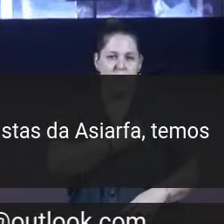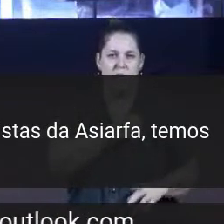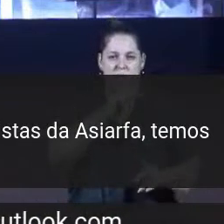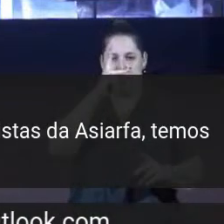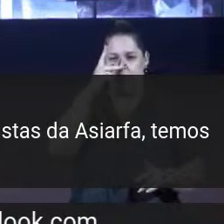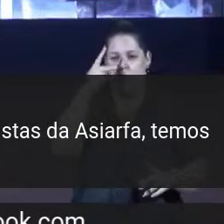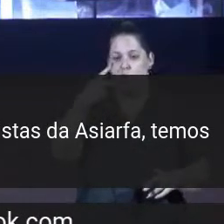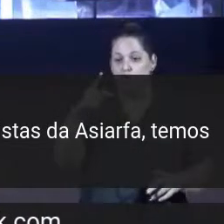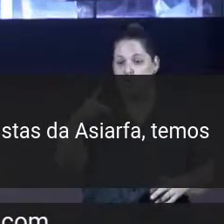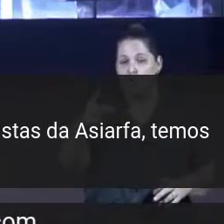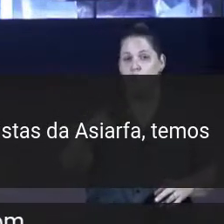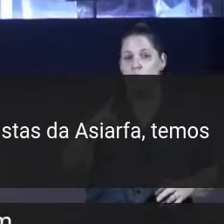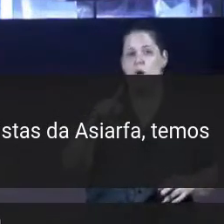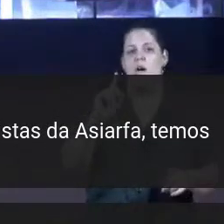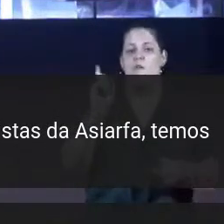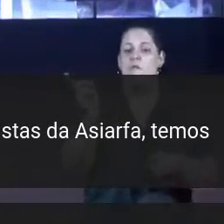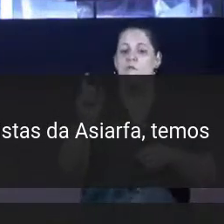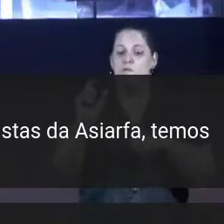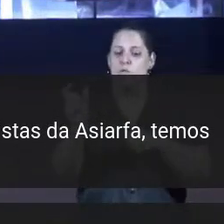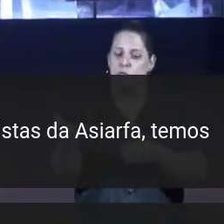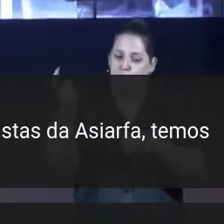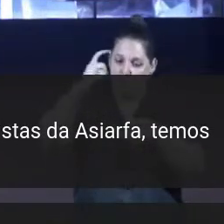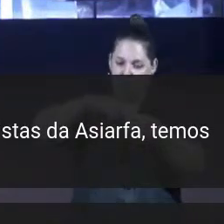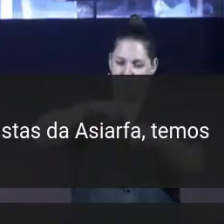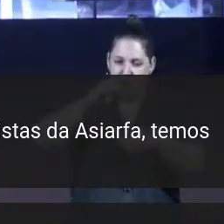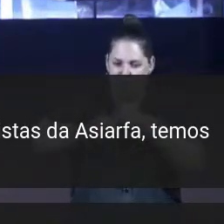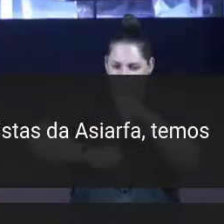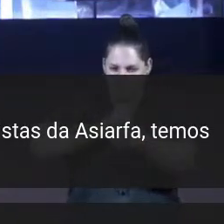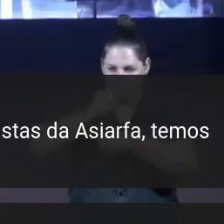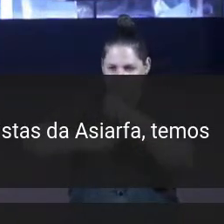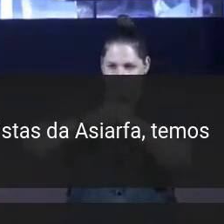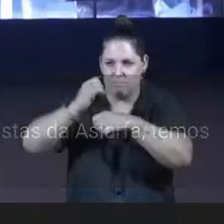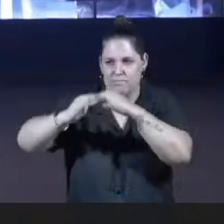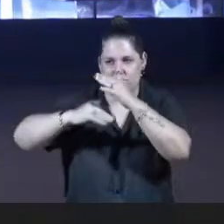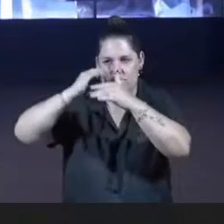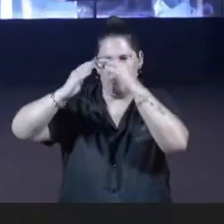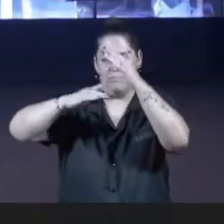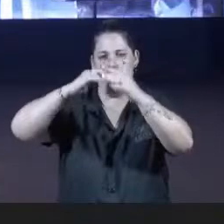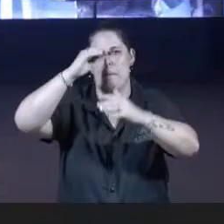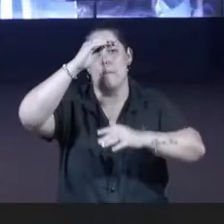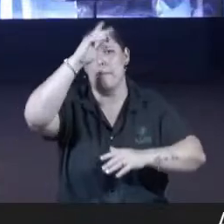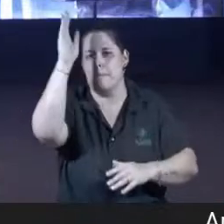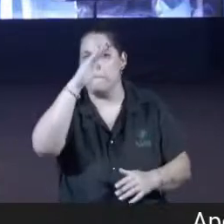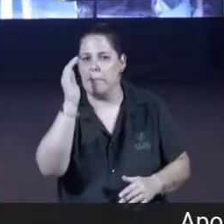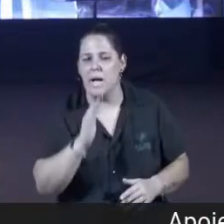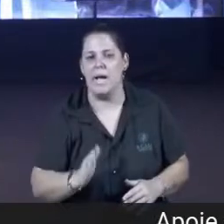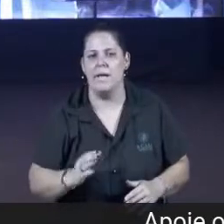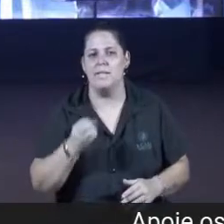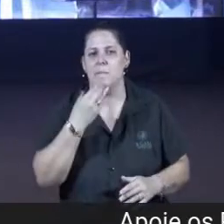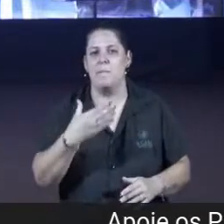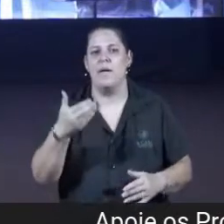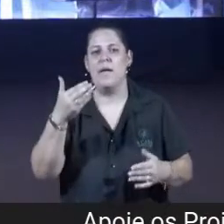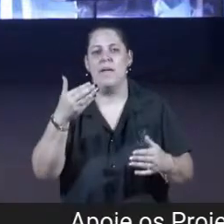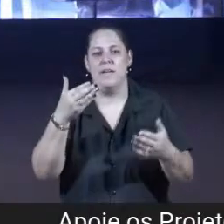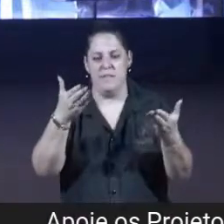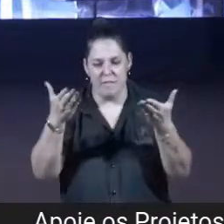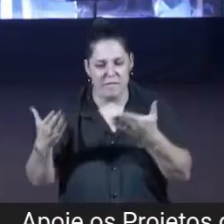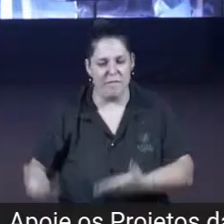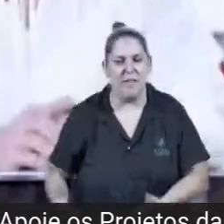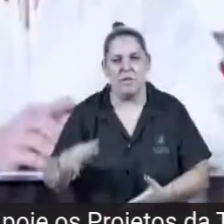vamos voltar a reconstruir esse país. Seja bem-vindo, presidente Lula, em território capixaba.